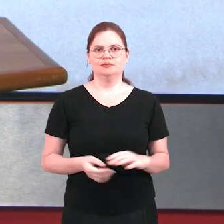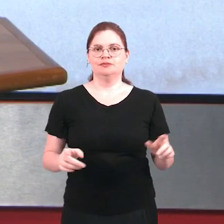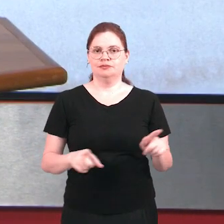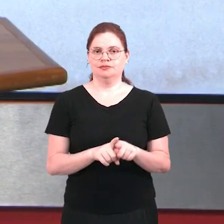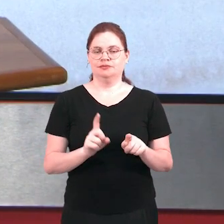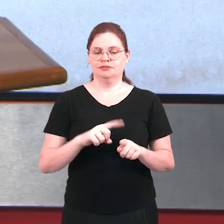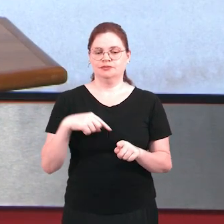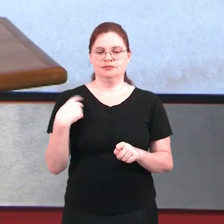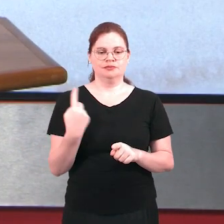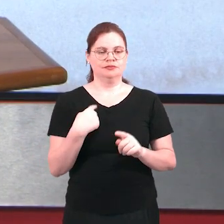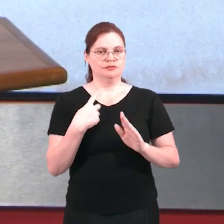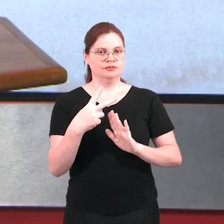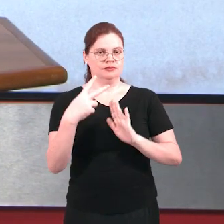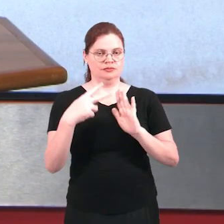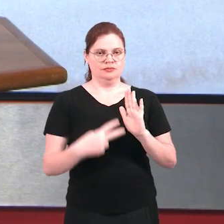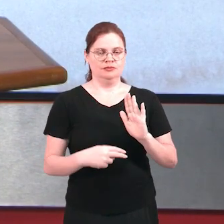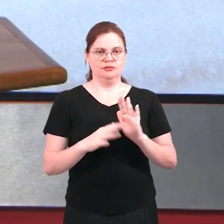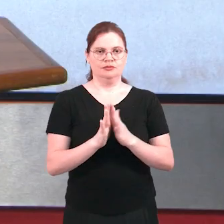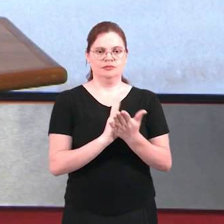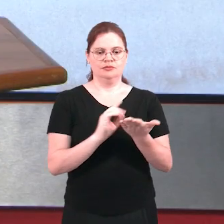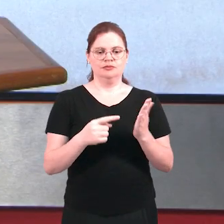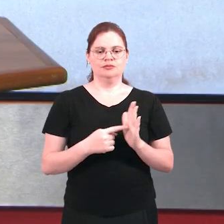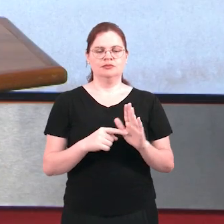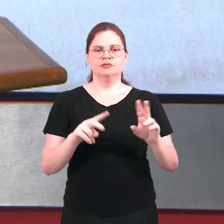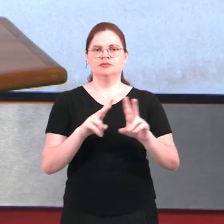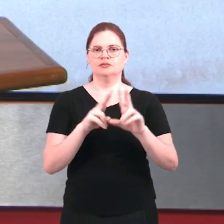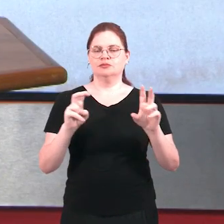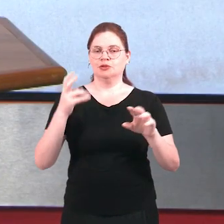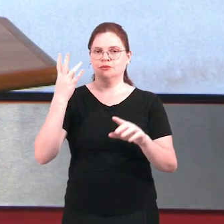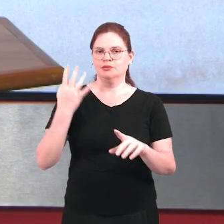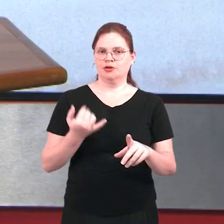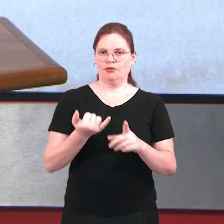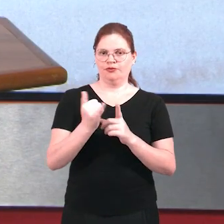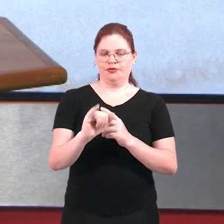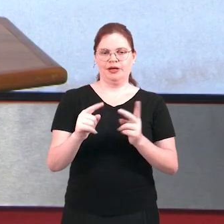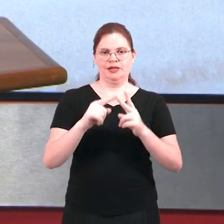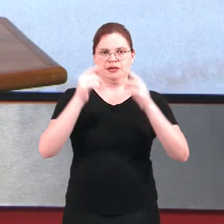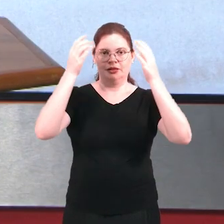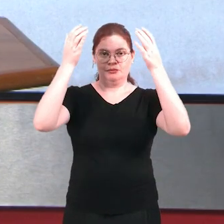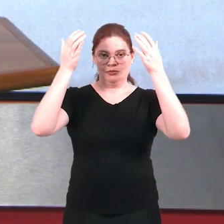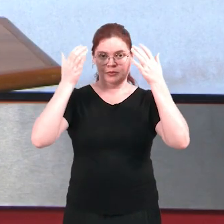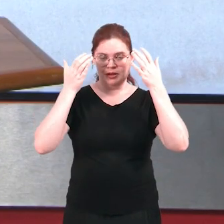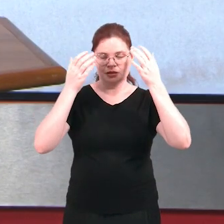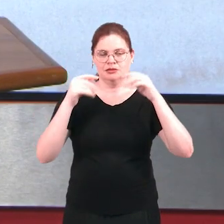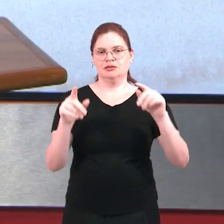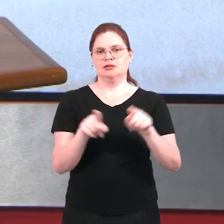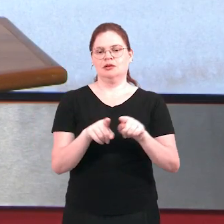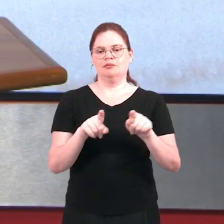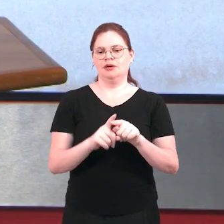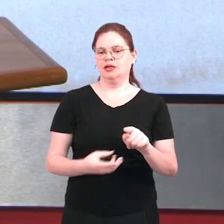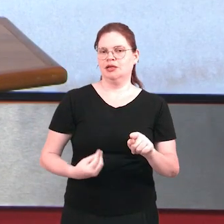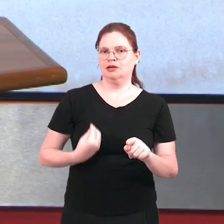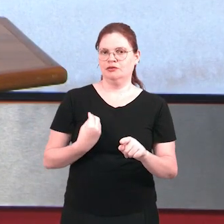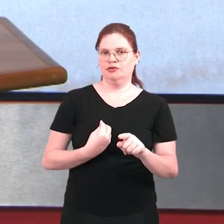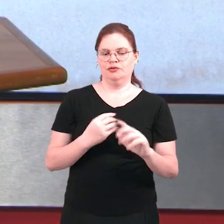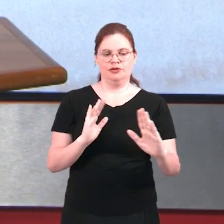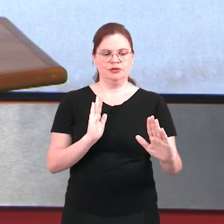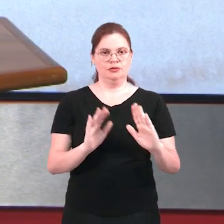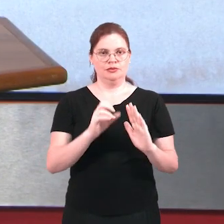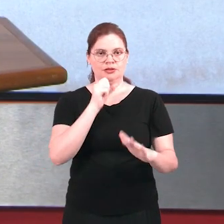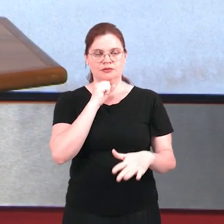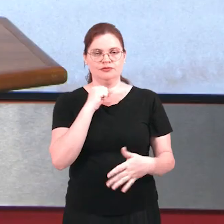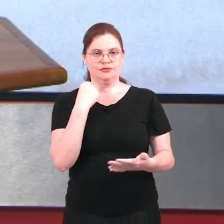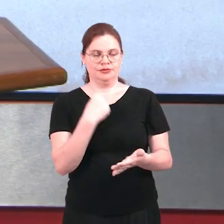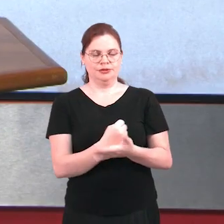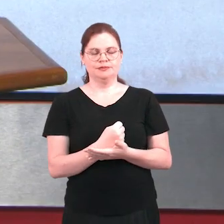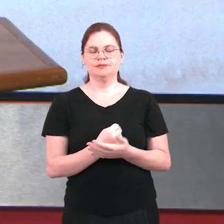E quando lemos na Bíblia a história de heróis, de profetas e reis que viveram nos dias do Antigo